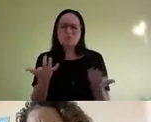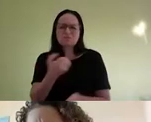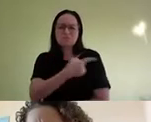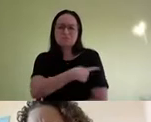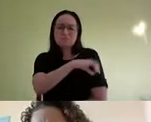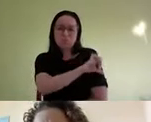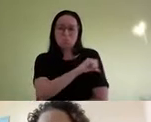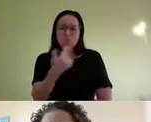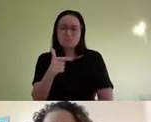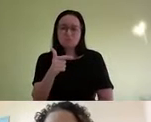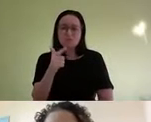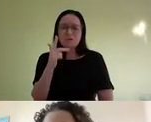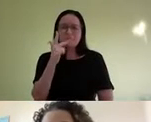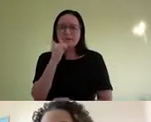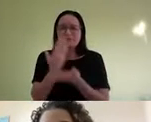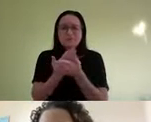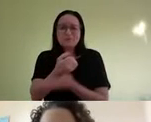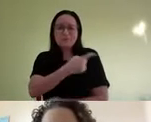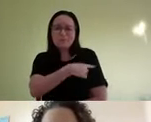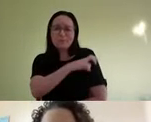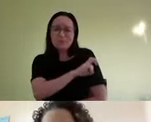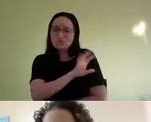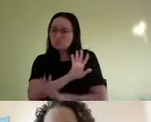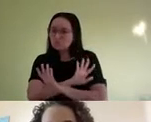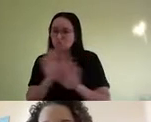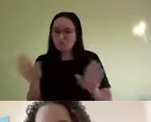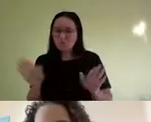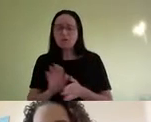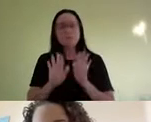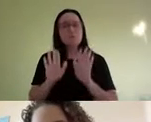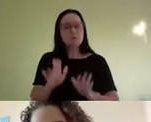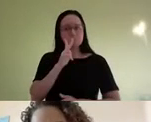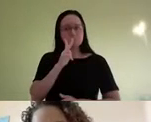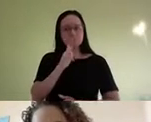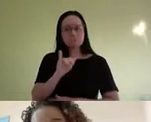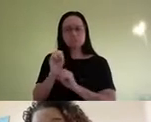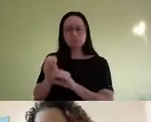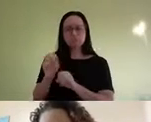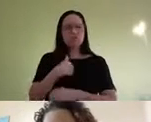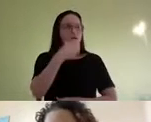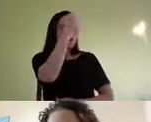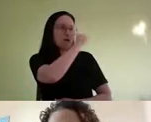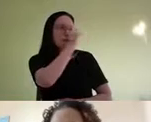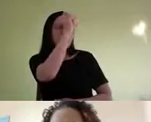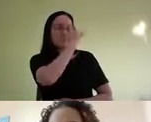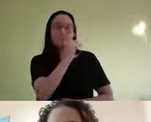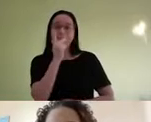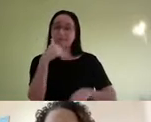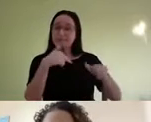só foi até o primário, eu aprendi muito com o meu pai, principalmente com o meu pai que trabalhava em fábrica,